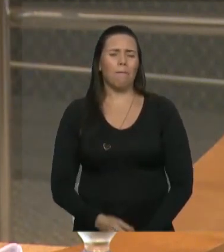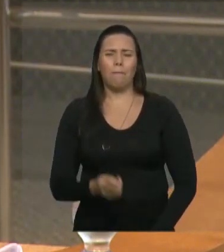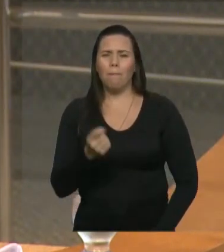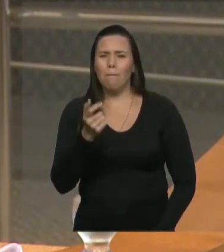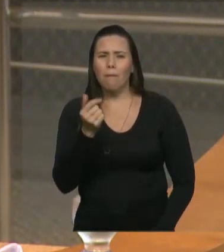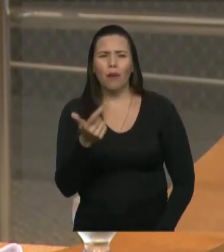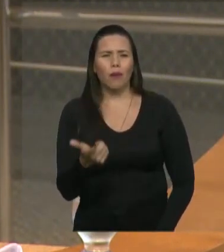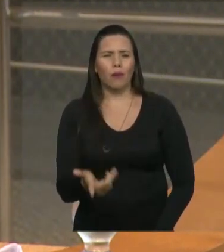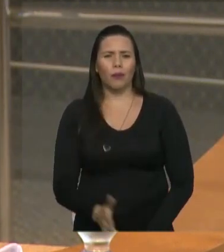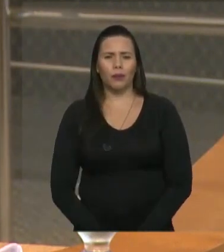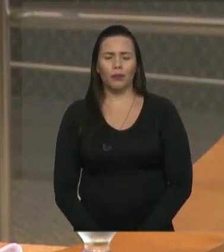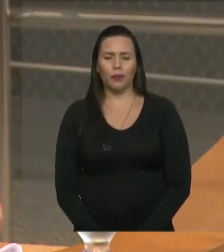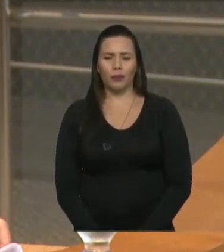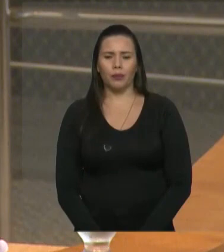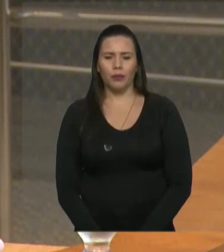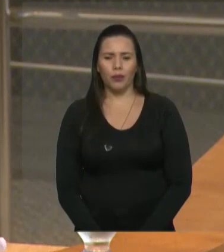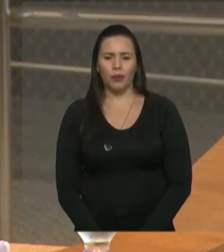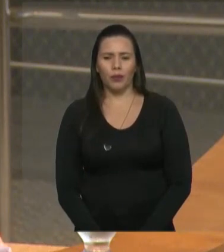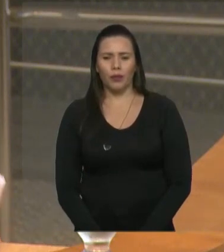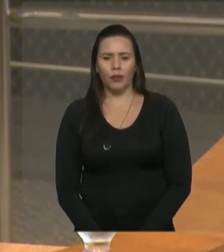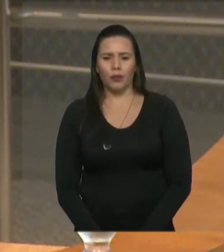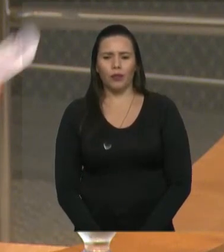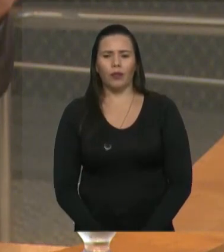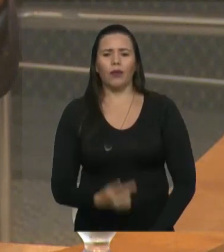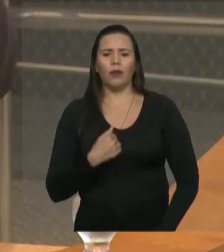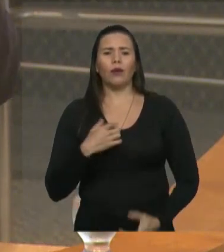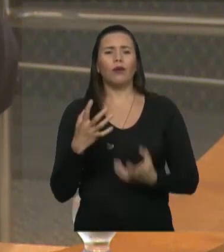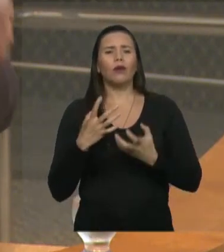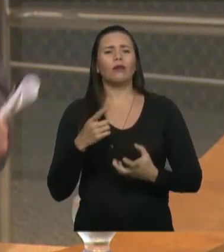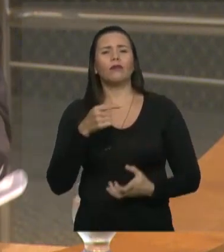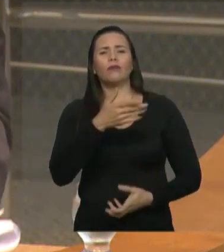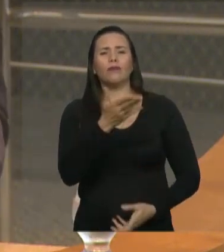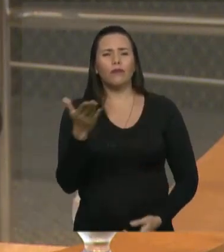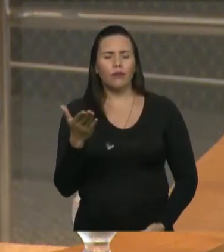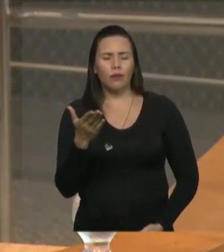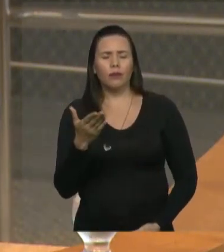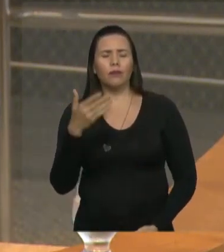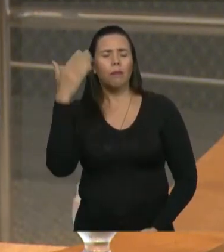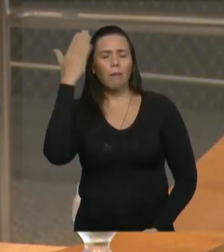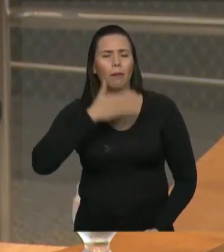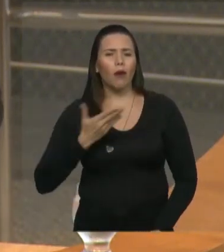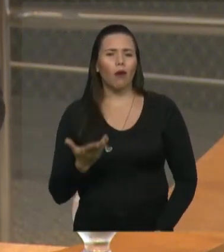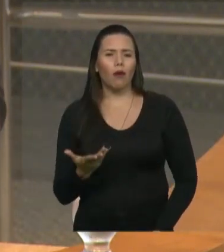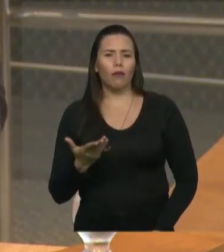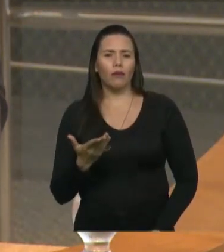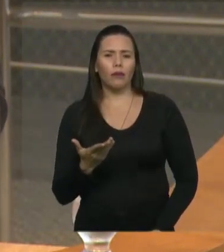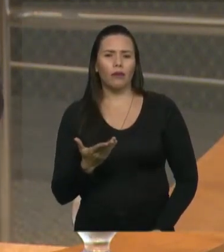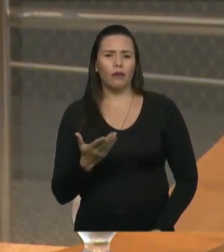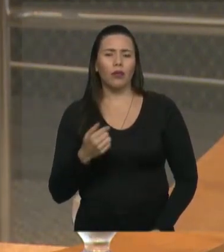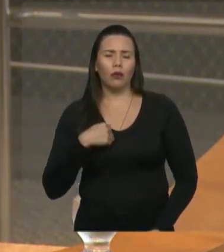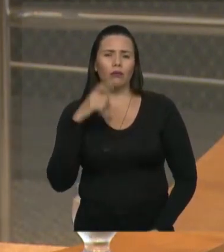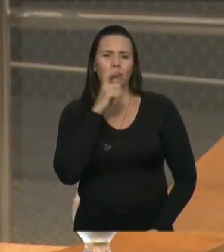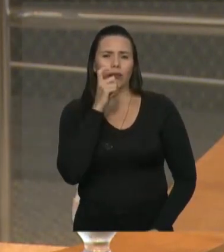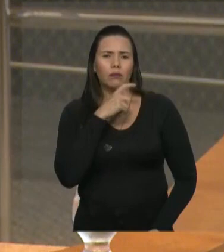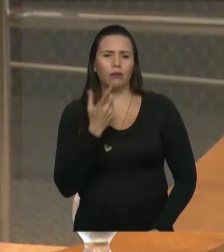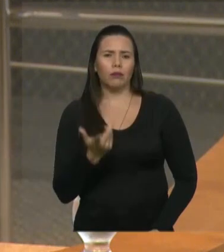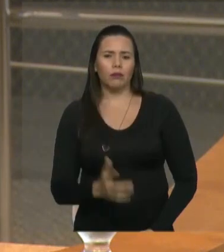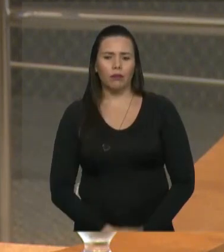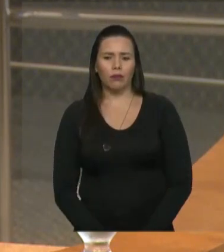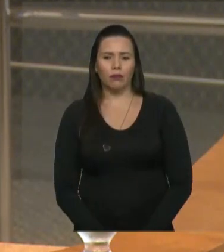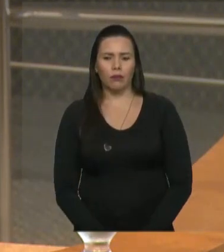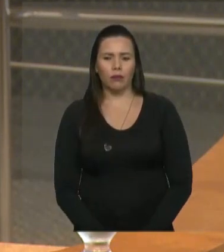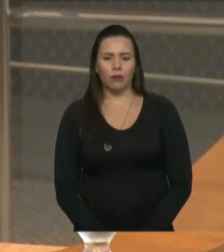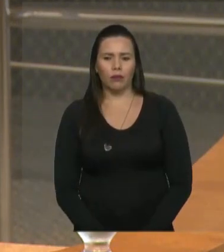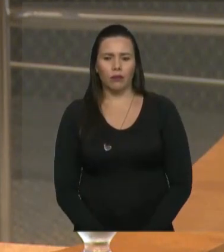falência. E que alguém prove o contrário, eu tenho os dados estatísticos estudados aqui. Que alguém se aventure a dizer que